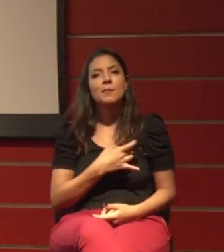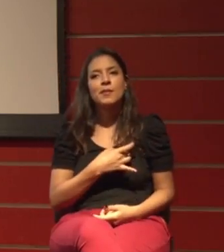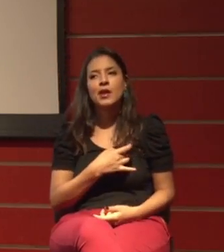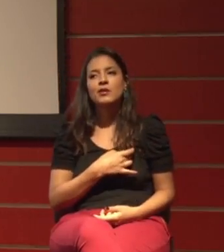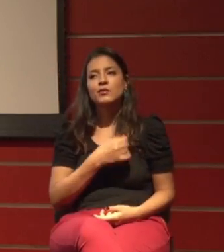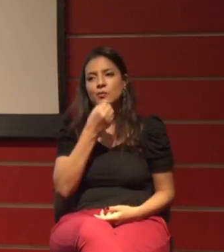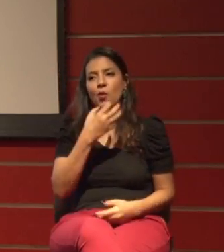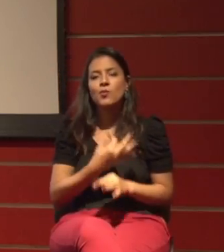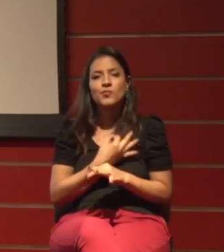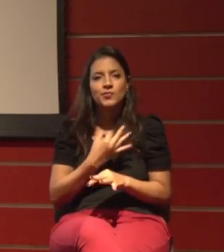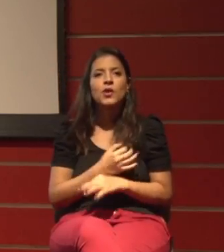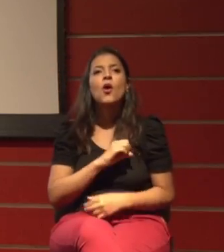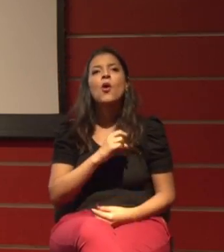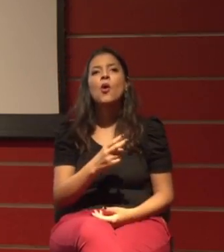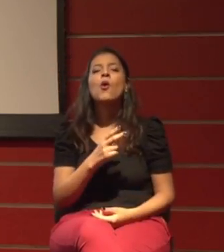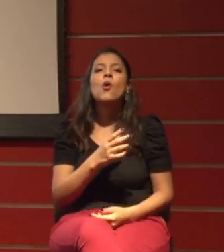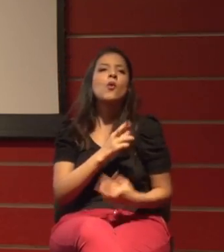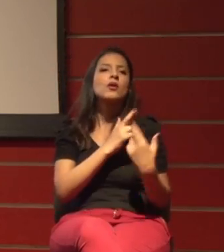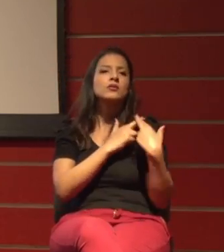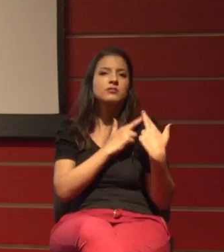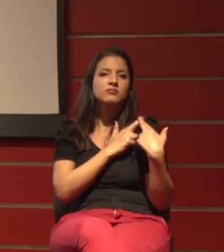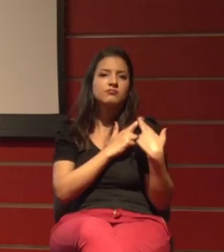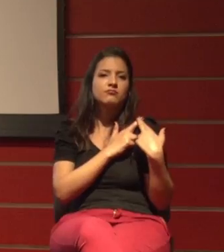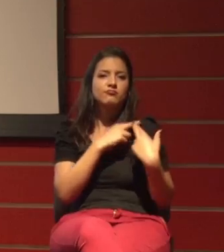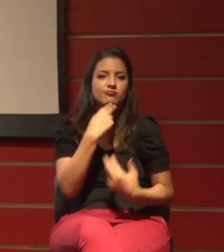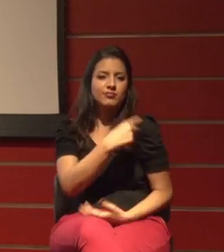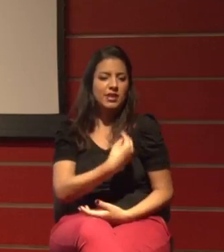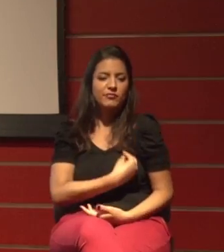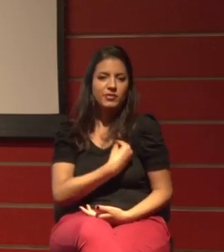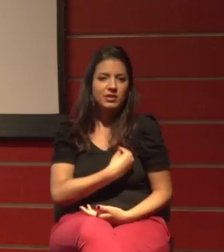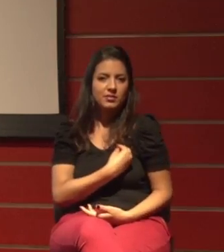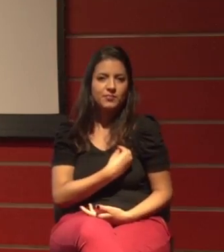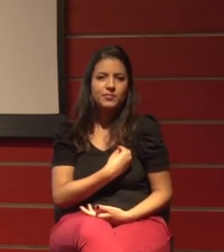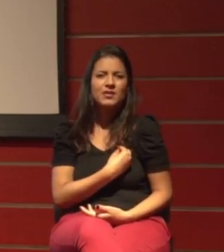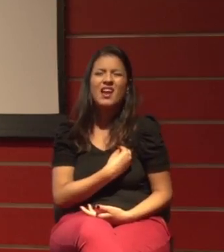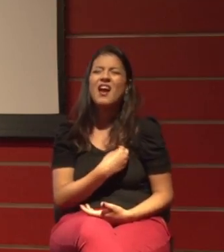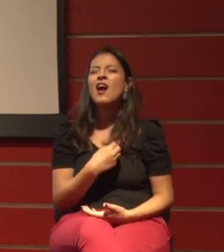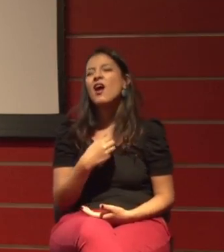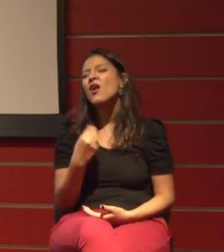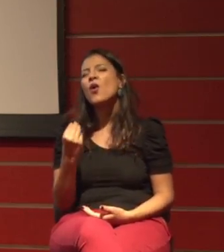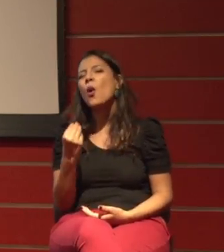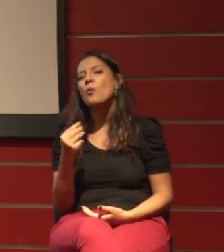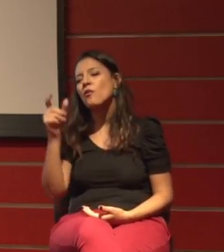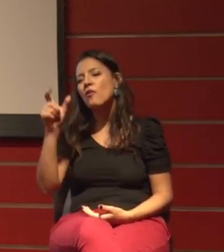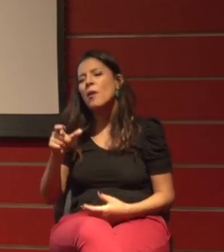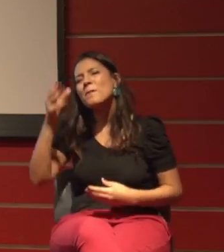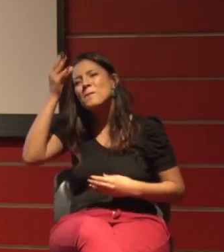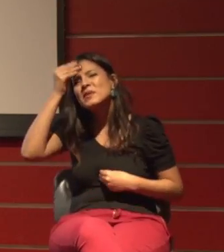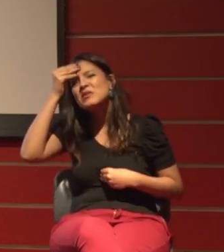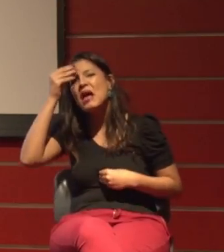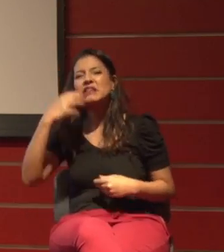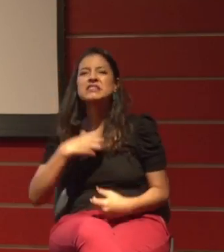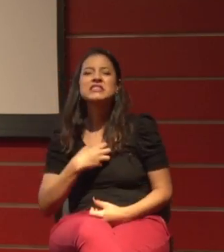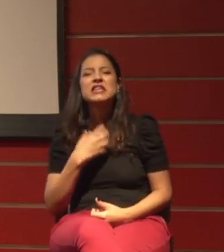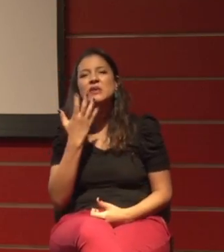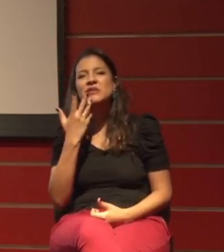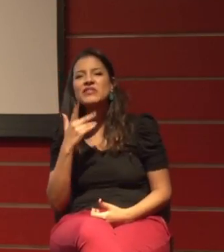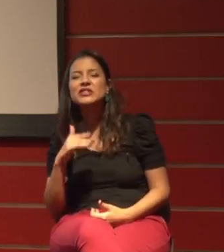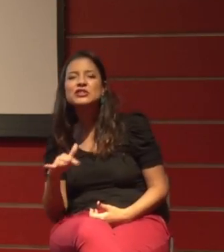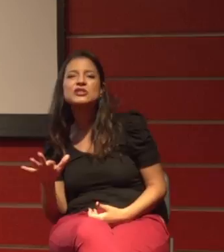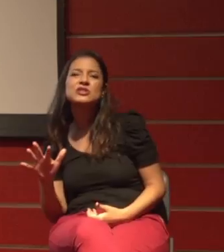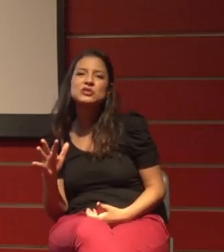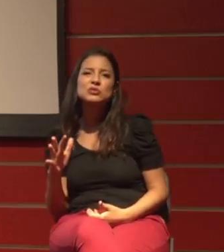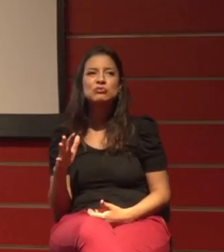né então geralmente são aqueles personagens que são eh meio infantis ou infantilizados ou que não não